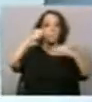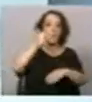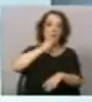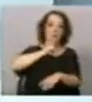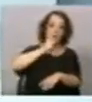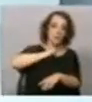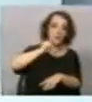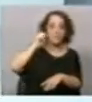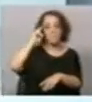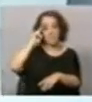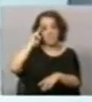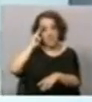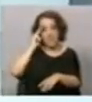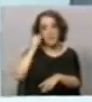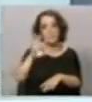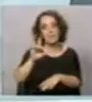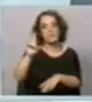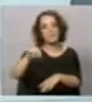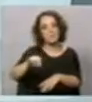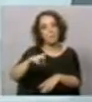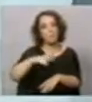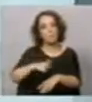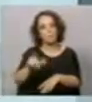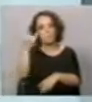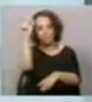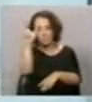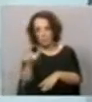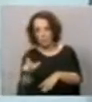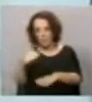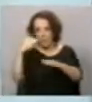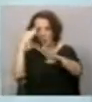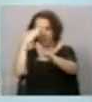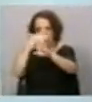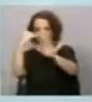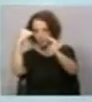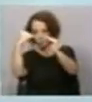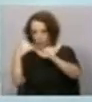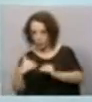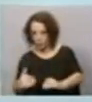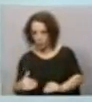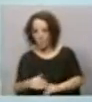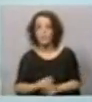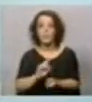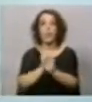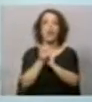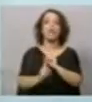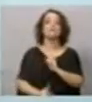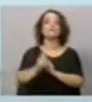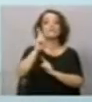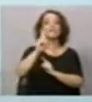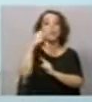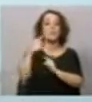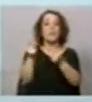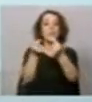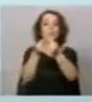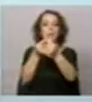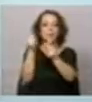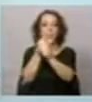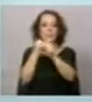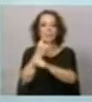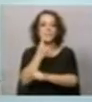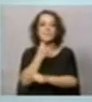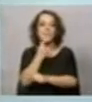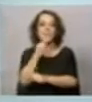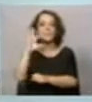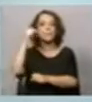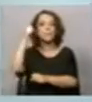influenciada de algum modo aqui a parte sul do país. A parte norte está a beneficiar do posicionamento do anticiclone próximo das Ilhas Britânicas e, sim, durante o dia